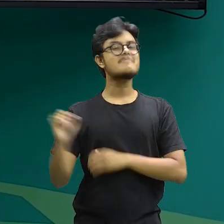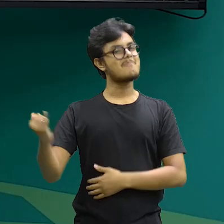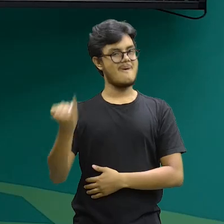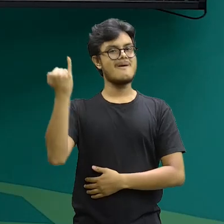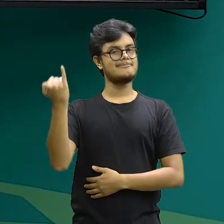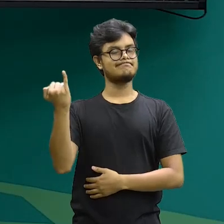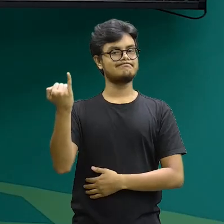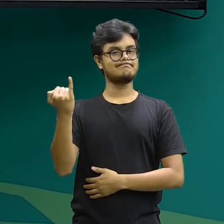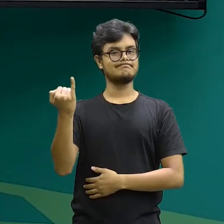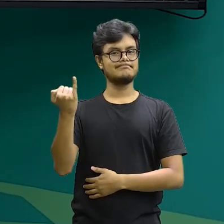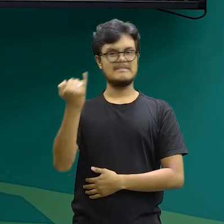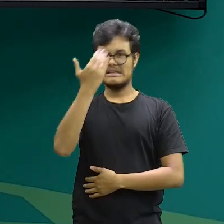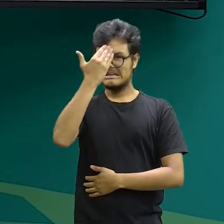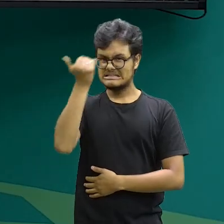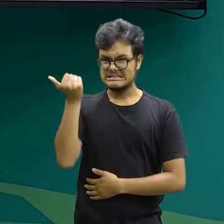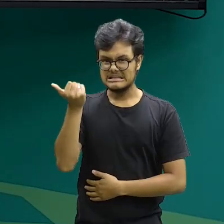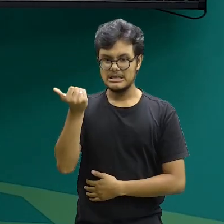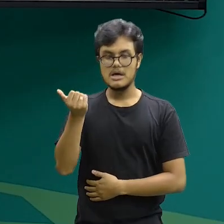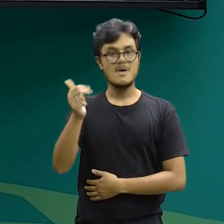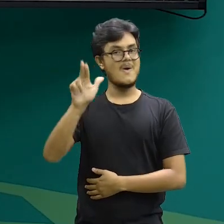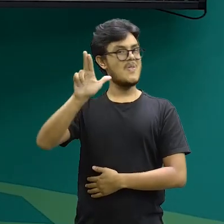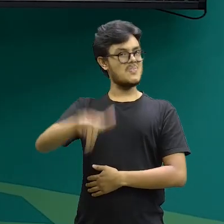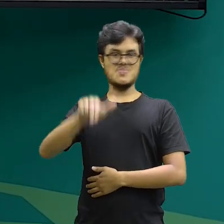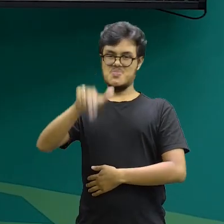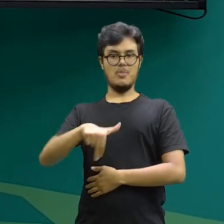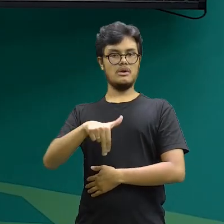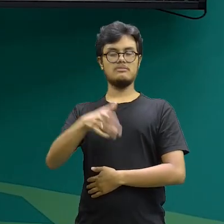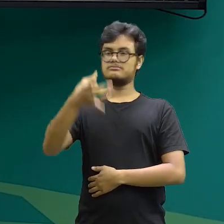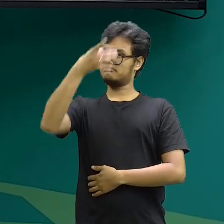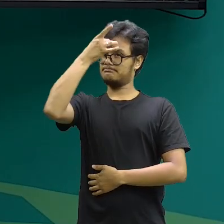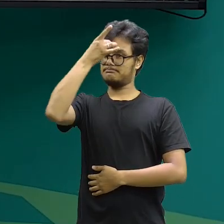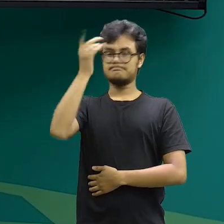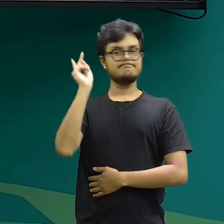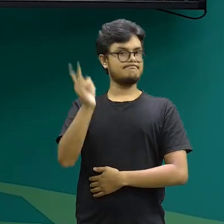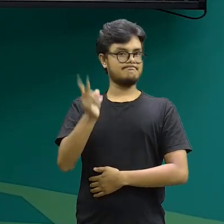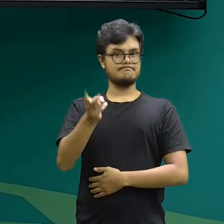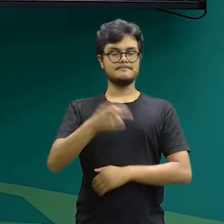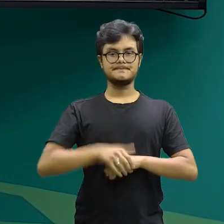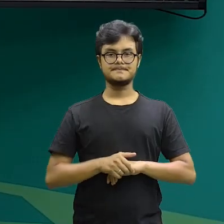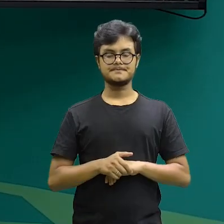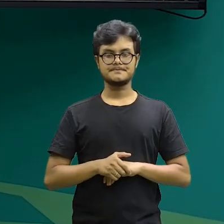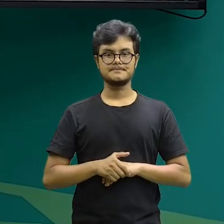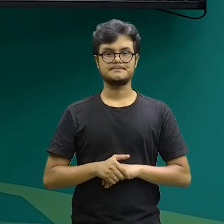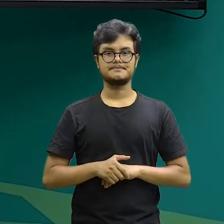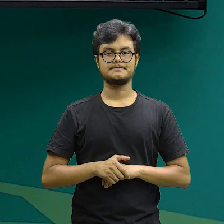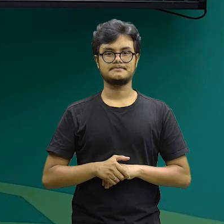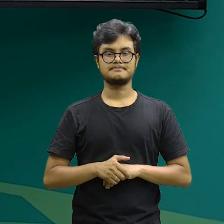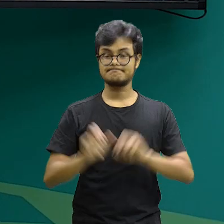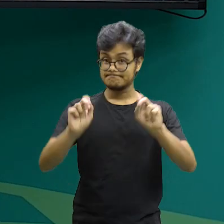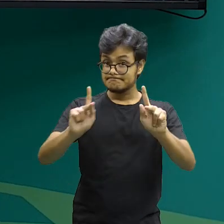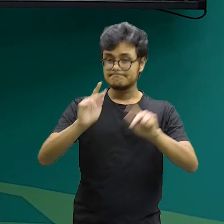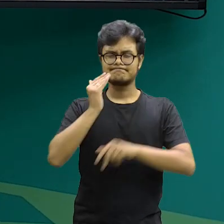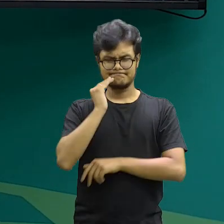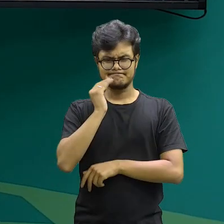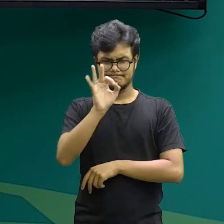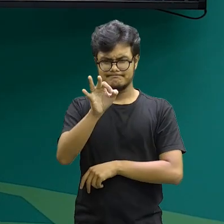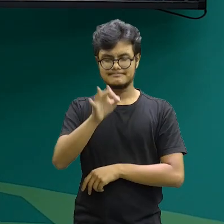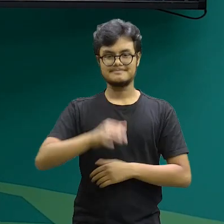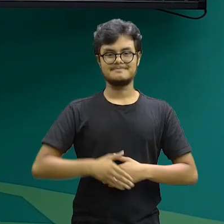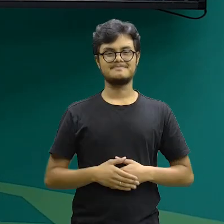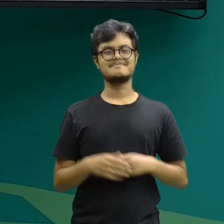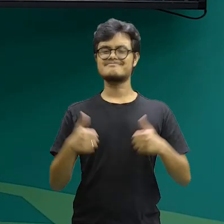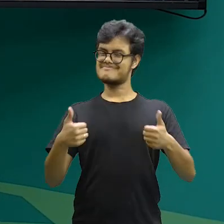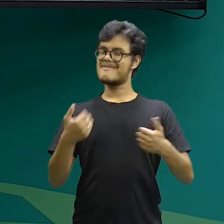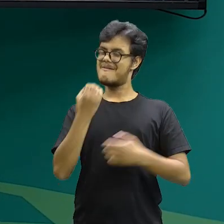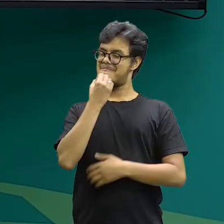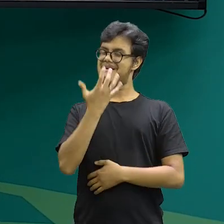pode esquecer esses métodos importantes de métodos contraceptivos aí. Beleza, pessoal? Entendeu o que eu falei? Isso